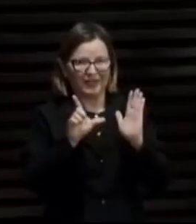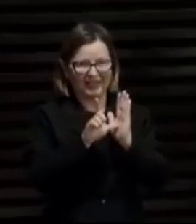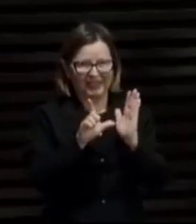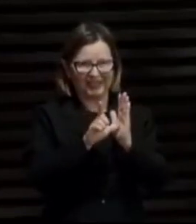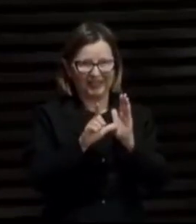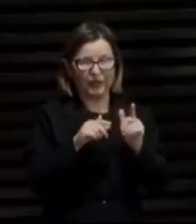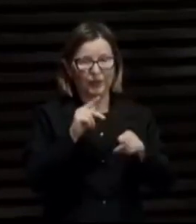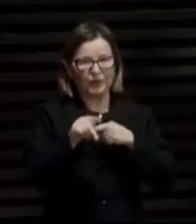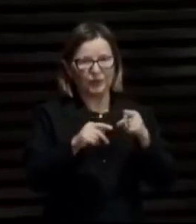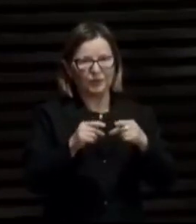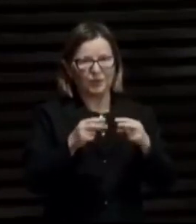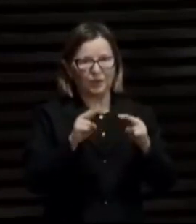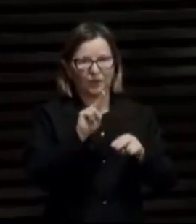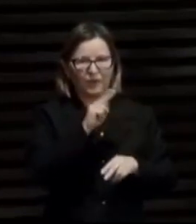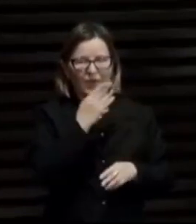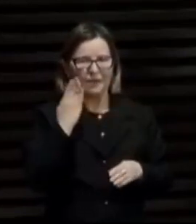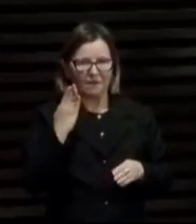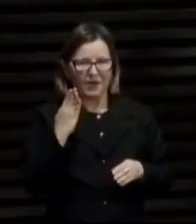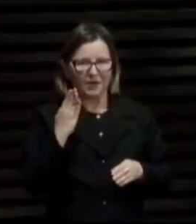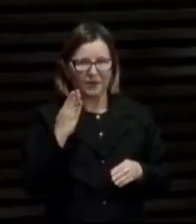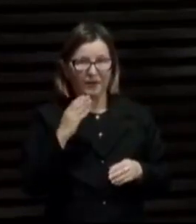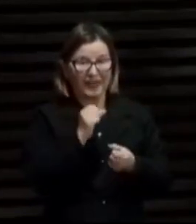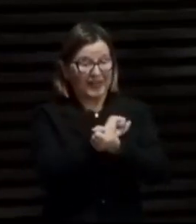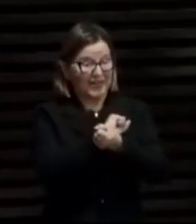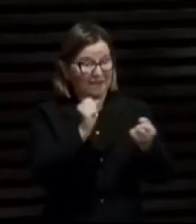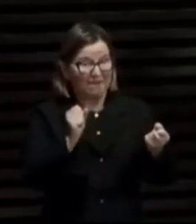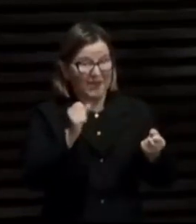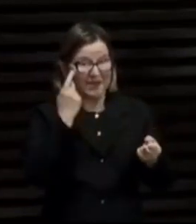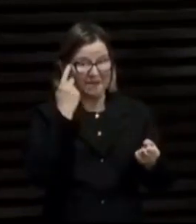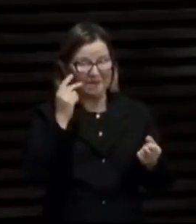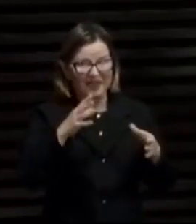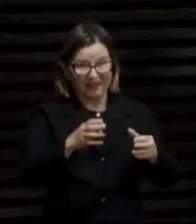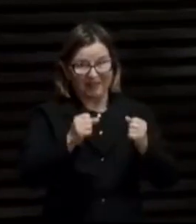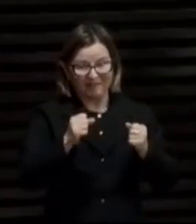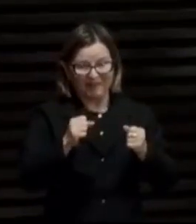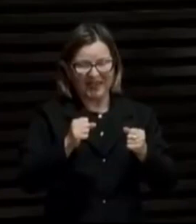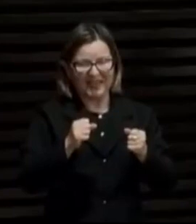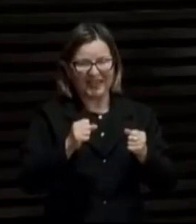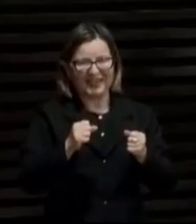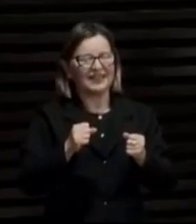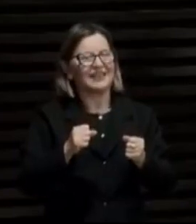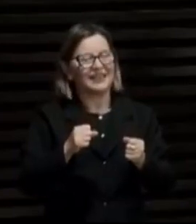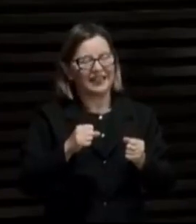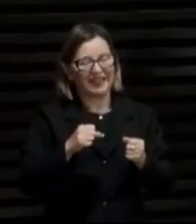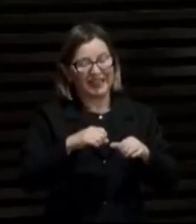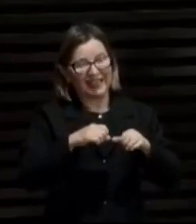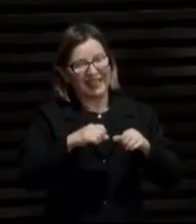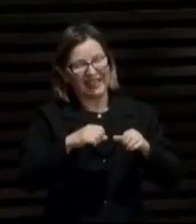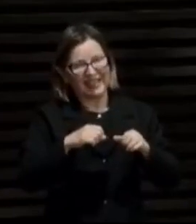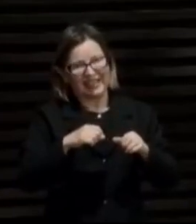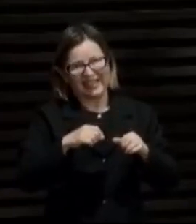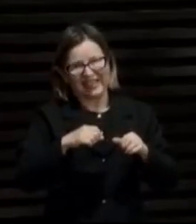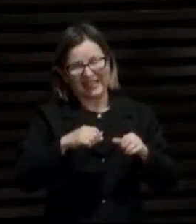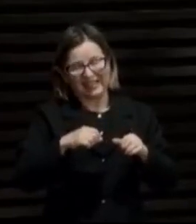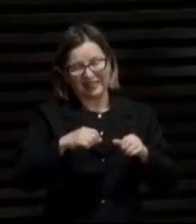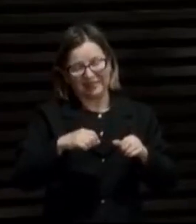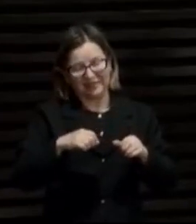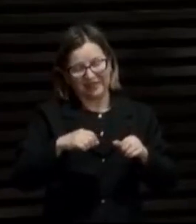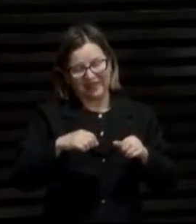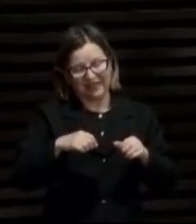liberto para tomar posse de uma terra prometida e viver em santidade diante do